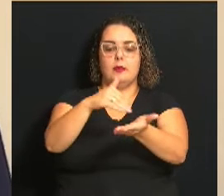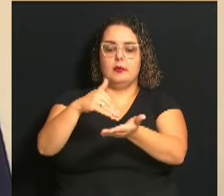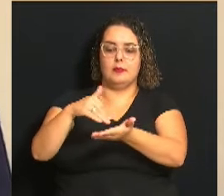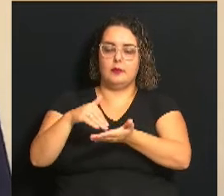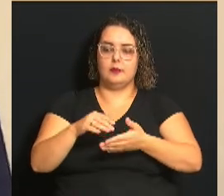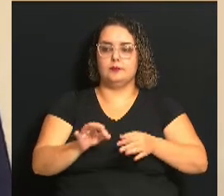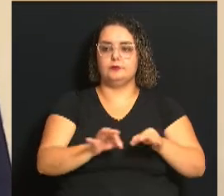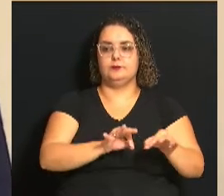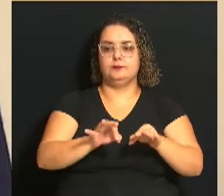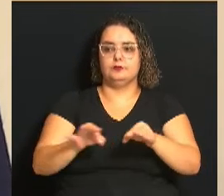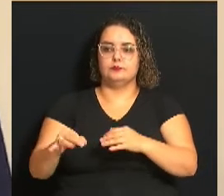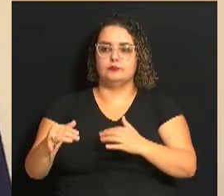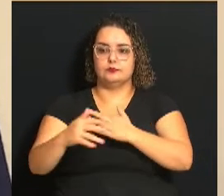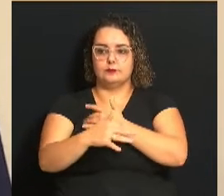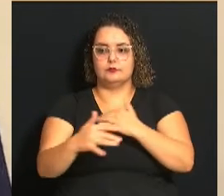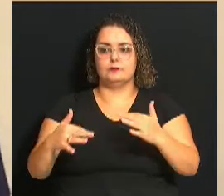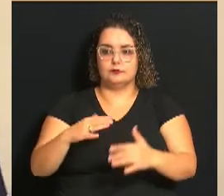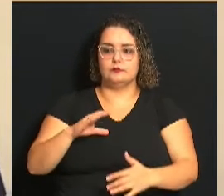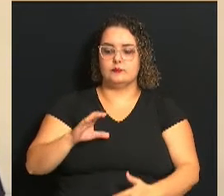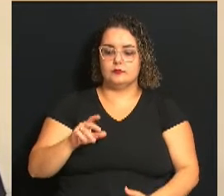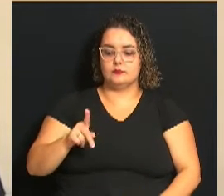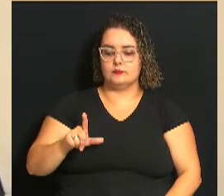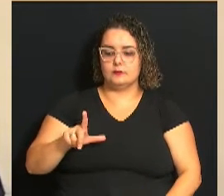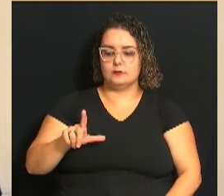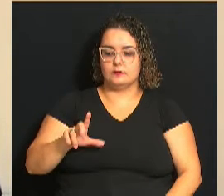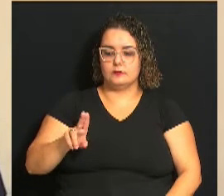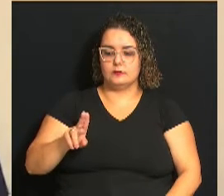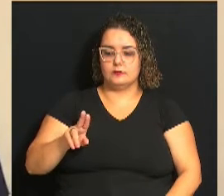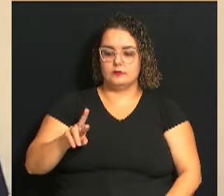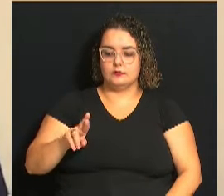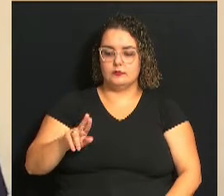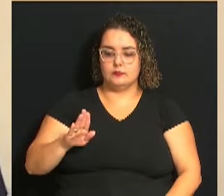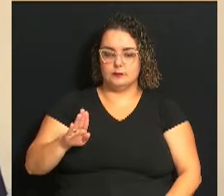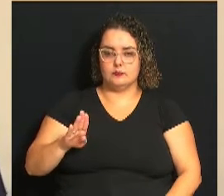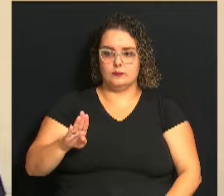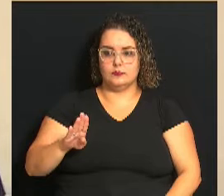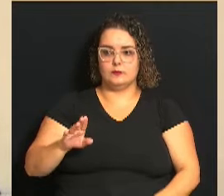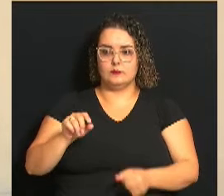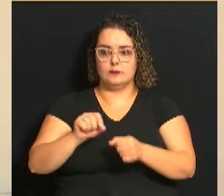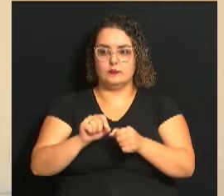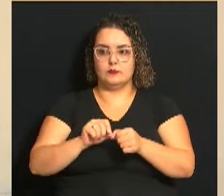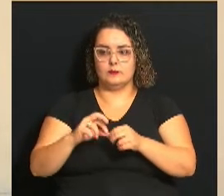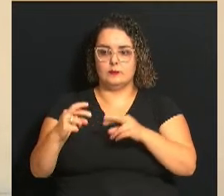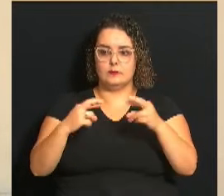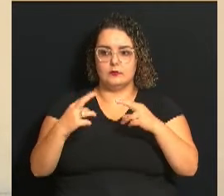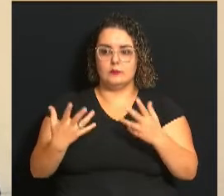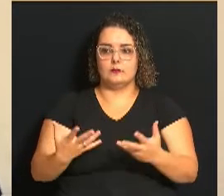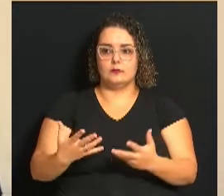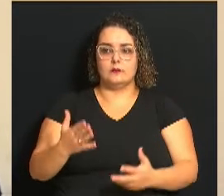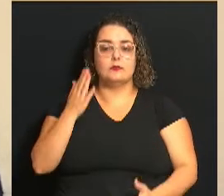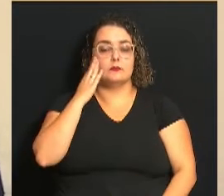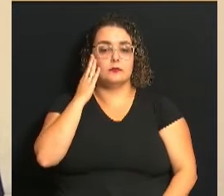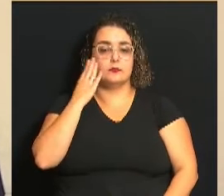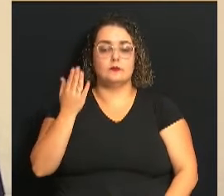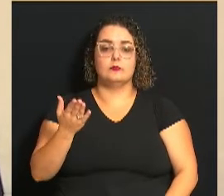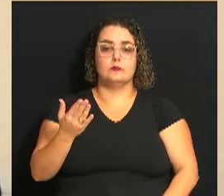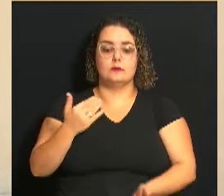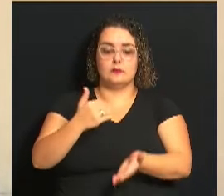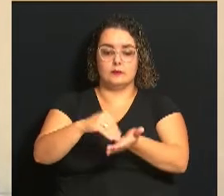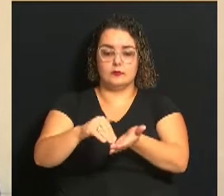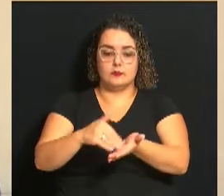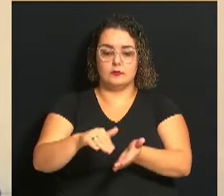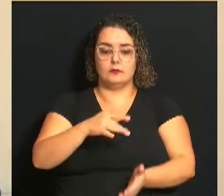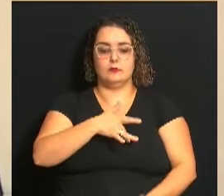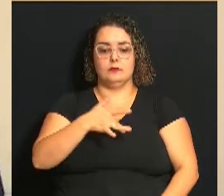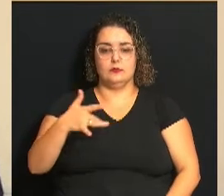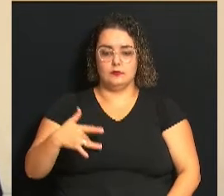do território, que é a CEPLURB. Né? Então, só fazendo situações análogas, a gente sabe que, por exemplo, a Secretaria da Saúde tem o